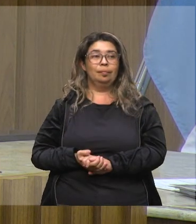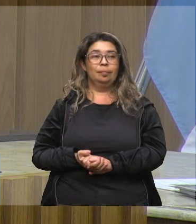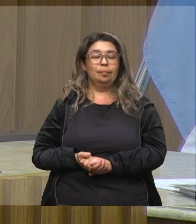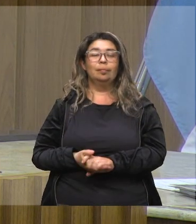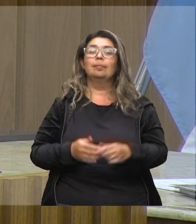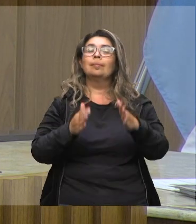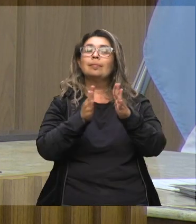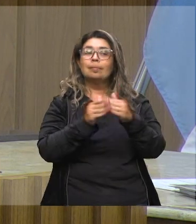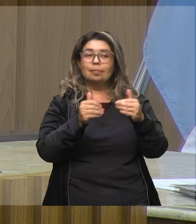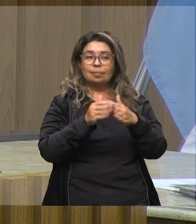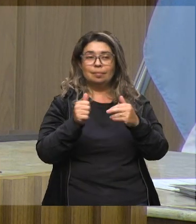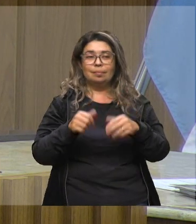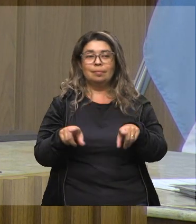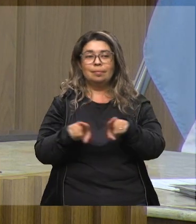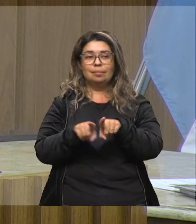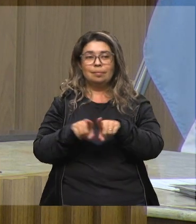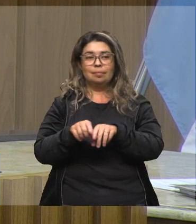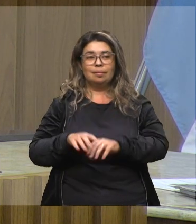solicitados aí